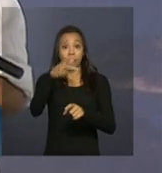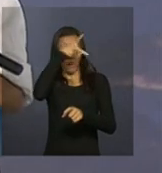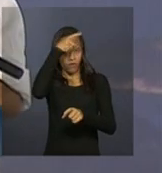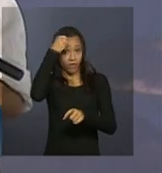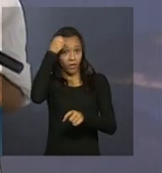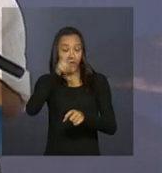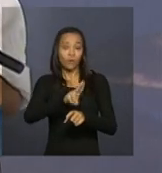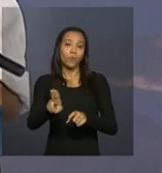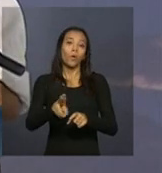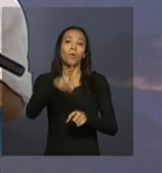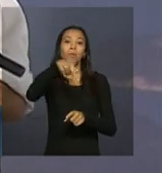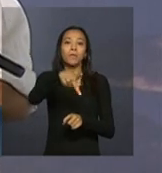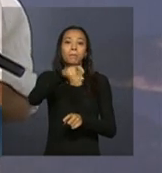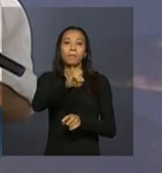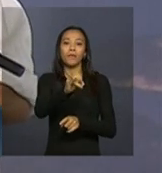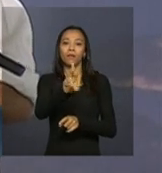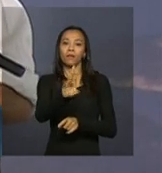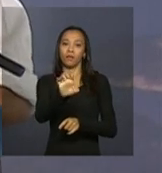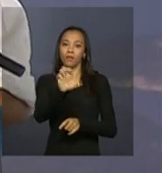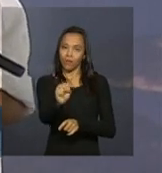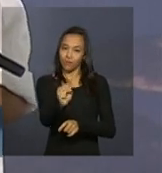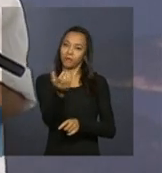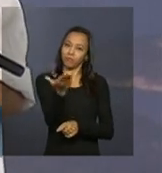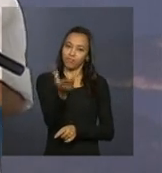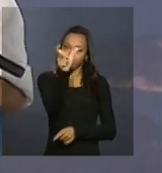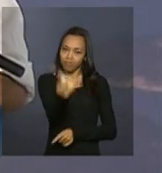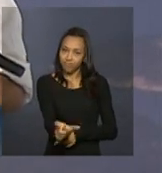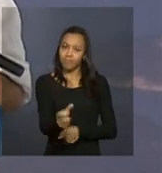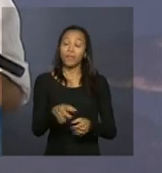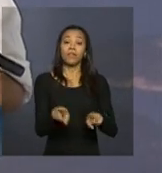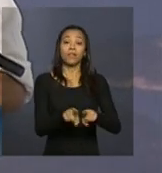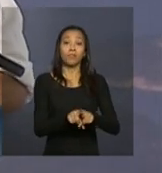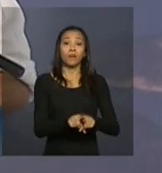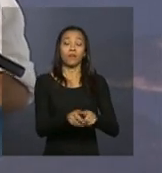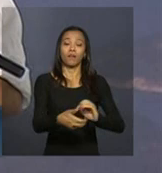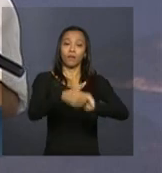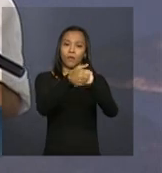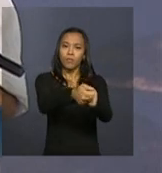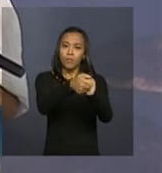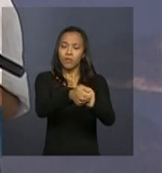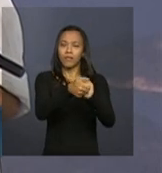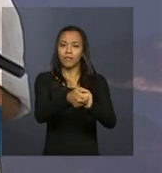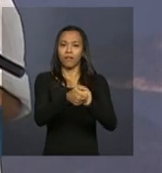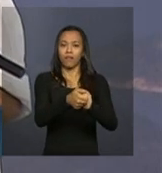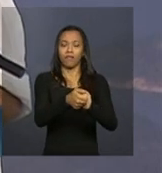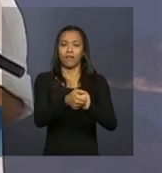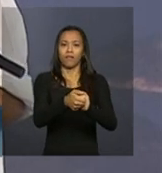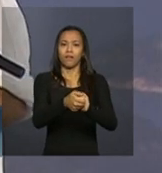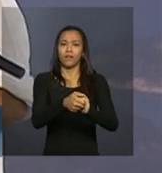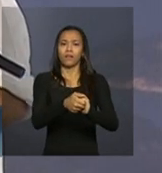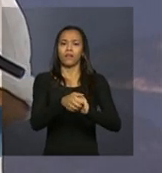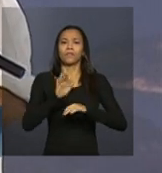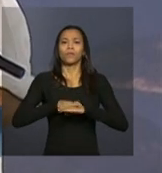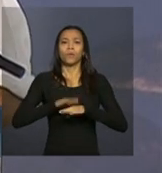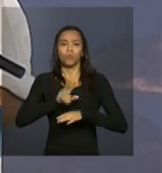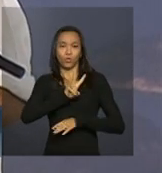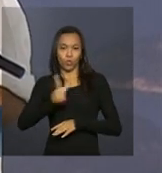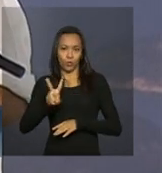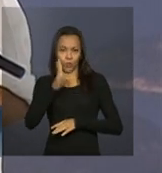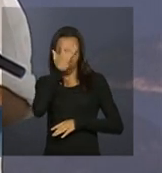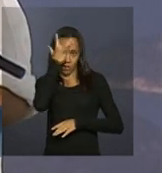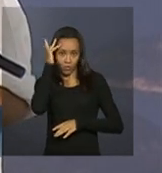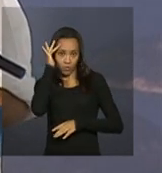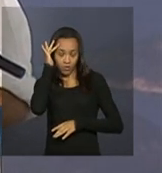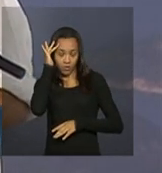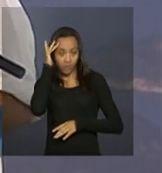Adilson Pires, essa grande figura, e cumprimentar aqui meu time na figura de duas pessoas muito importantes para esse